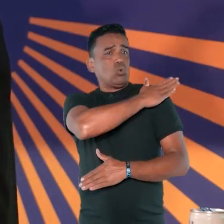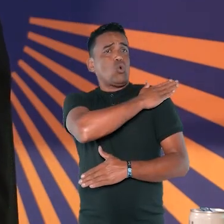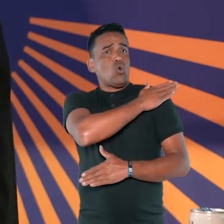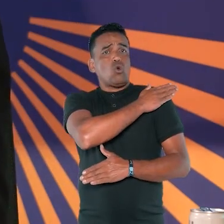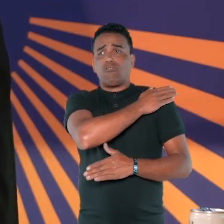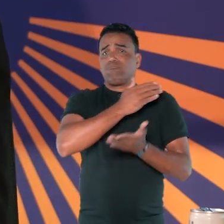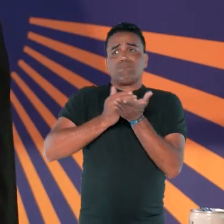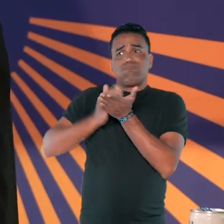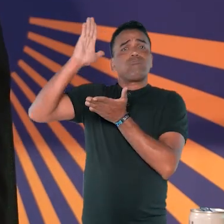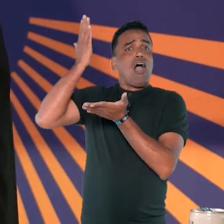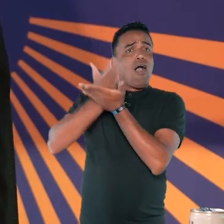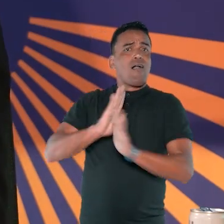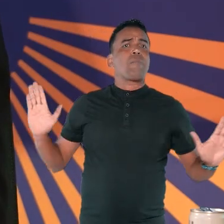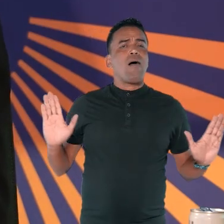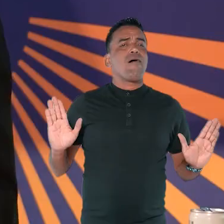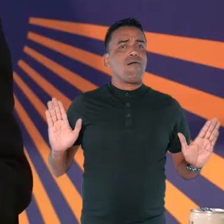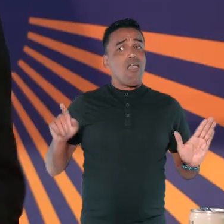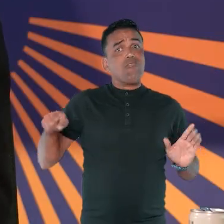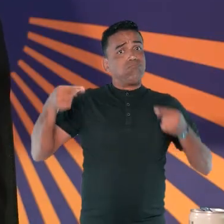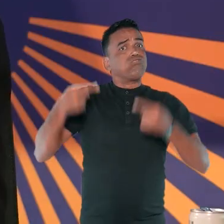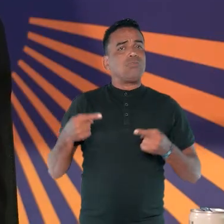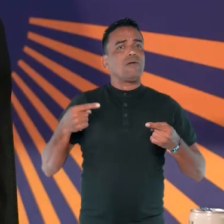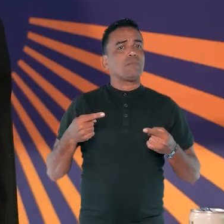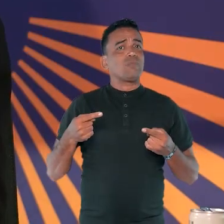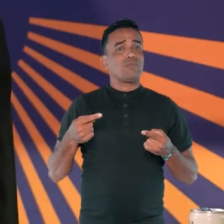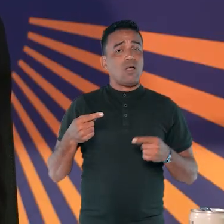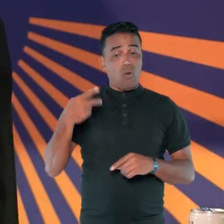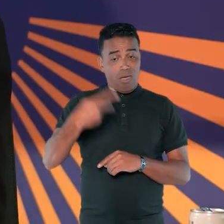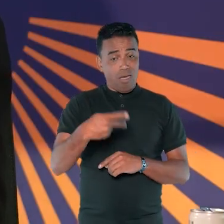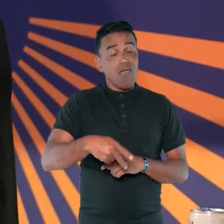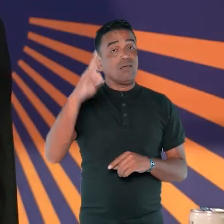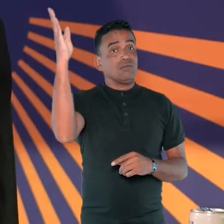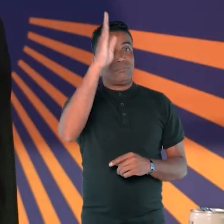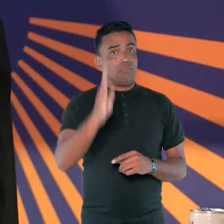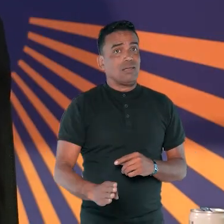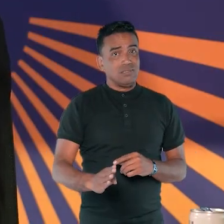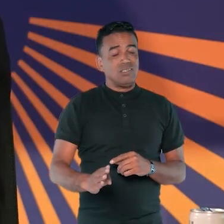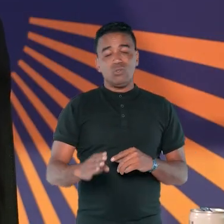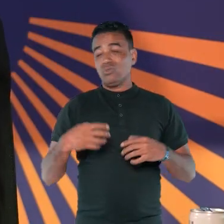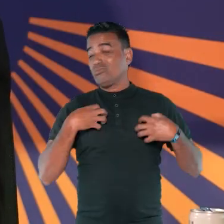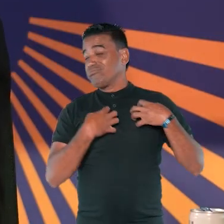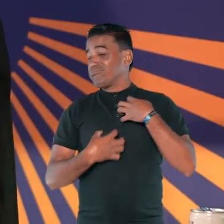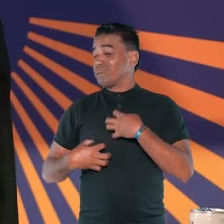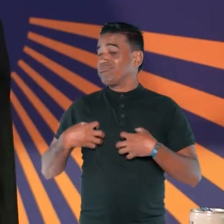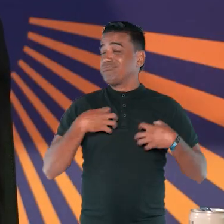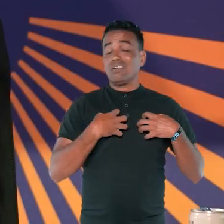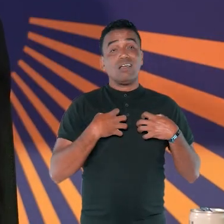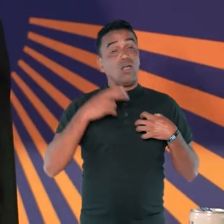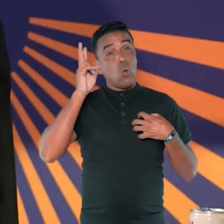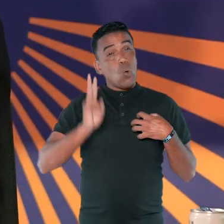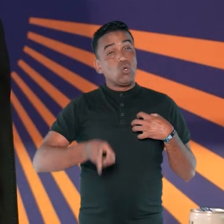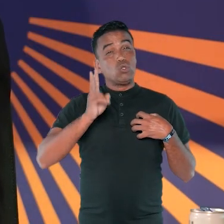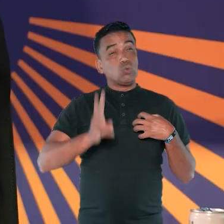vencida, que este Brasil, que era um Brasil de dores, continua doendo em